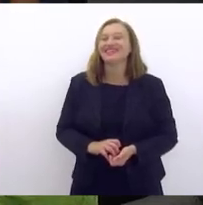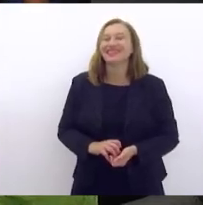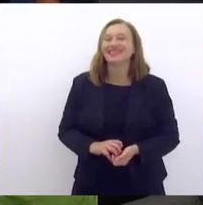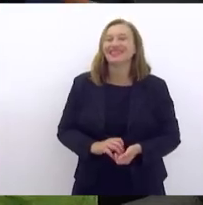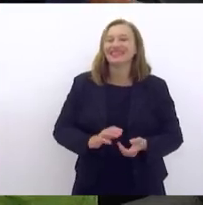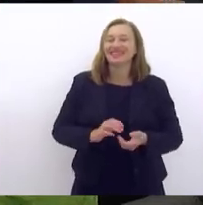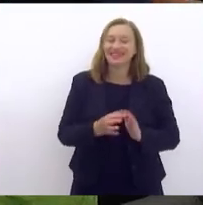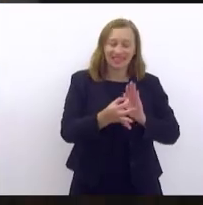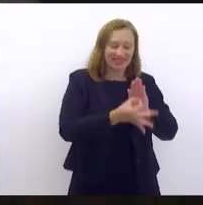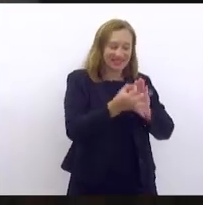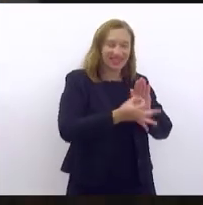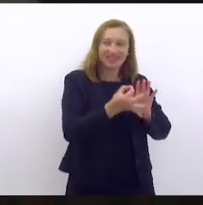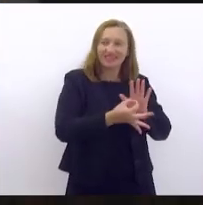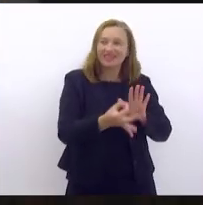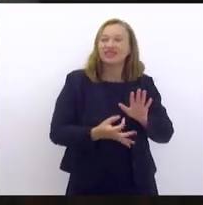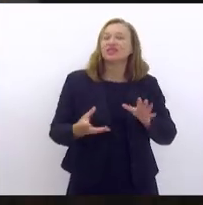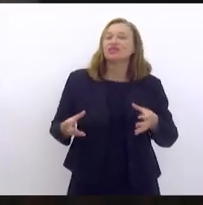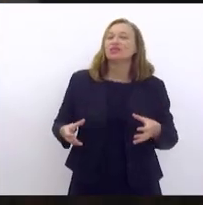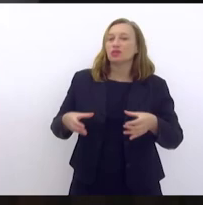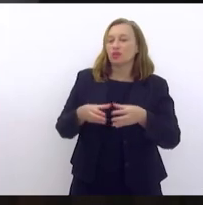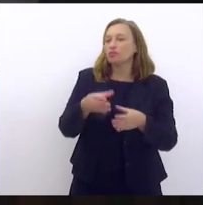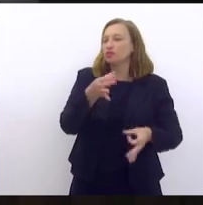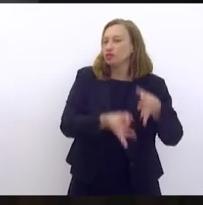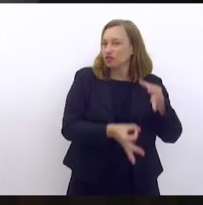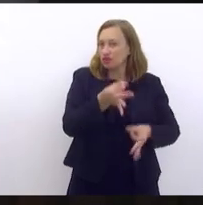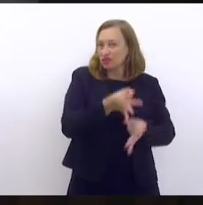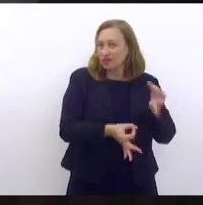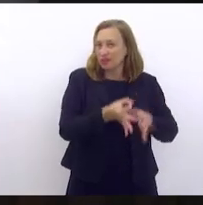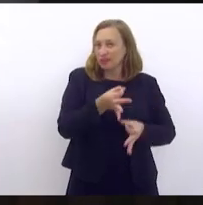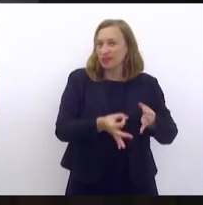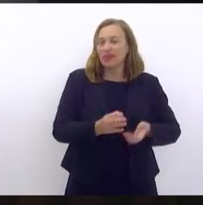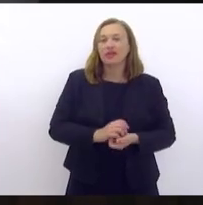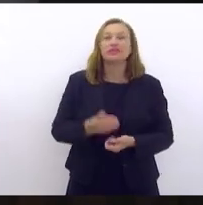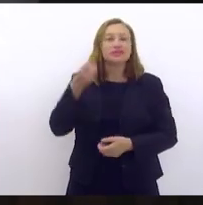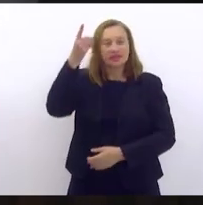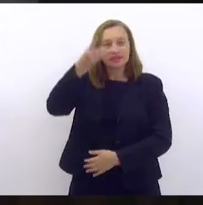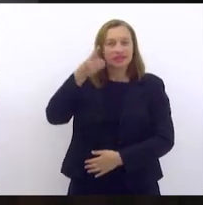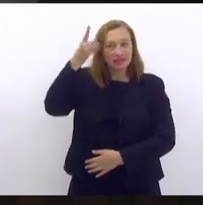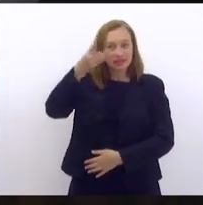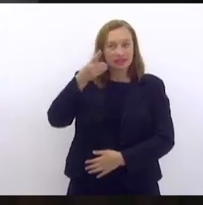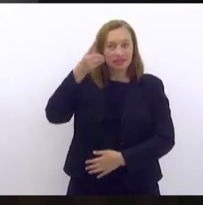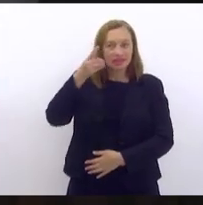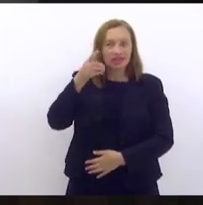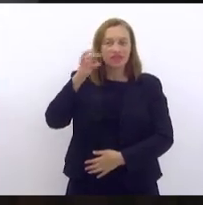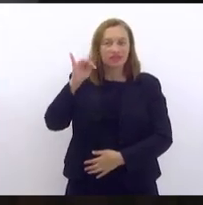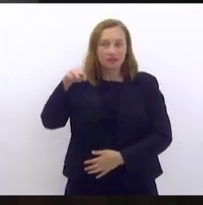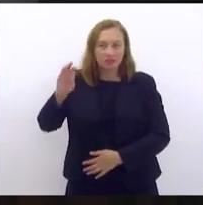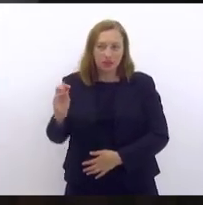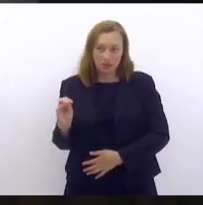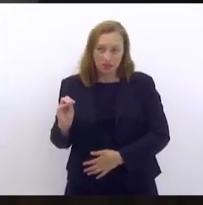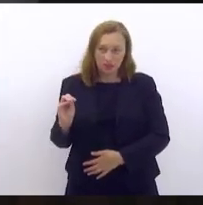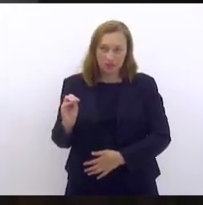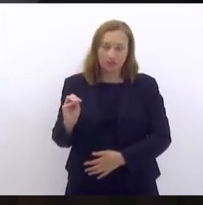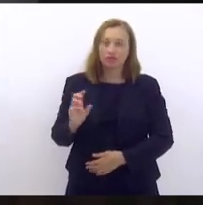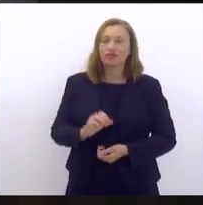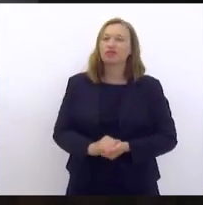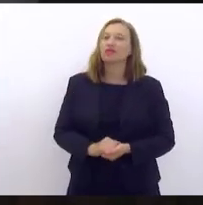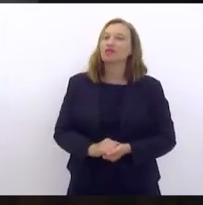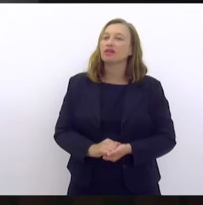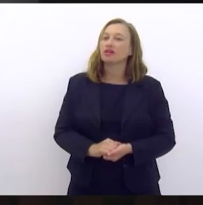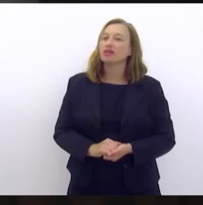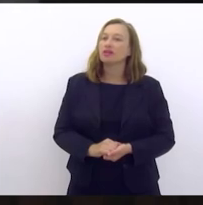Para emitir parecer pela Comissão de Constituição e Justiça, deputado Filipinho Rabes, por favor.